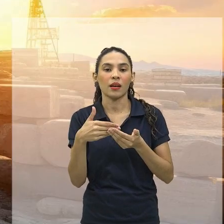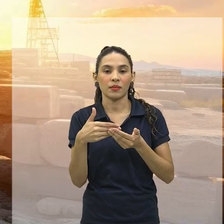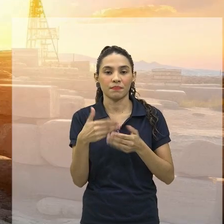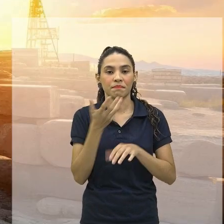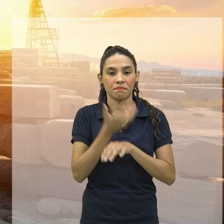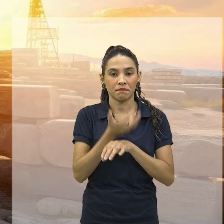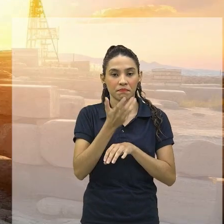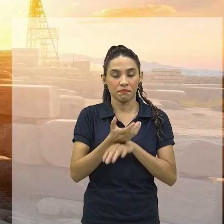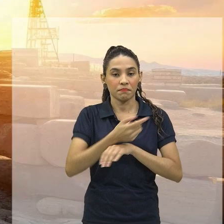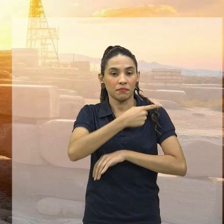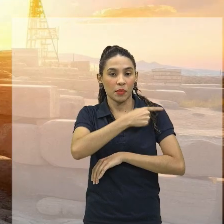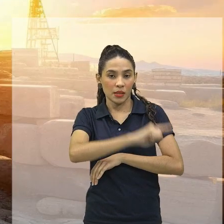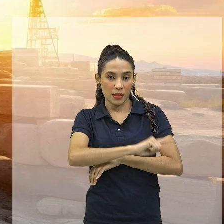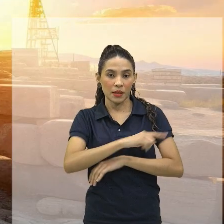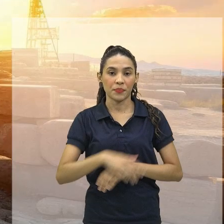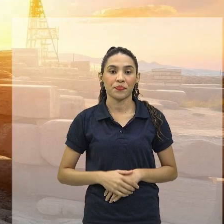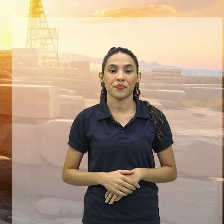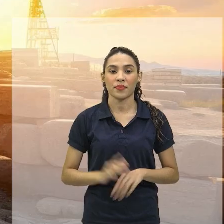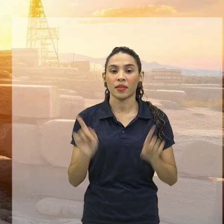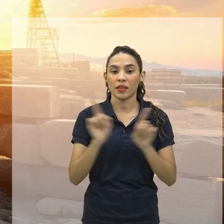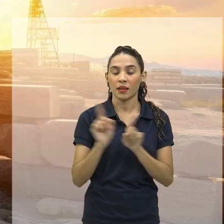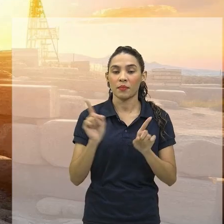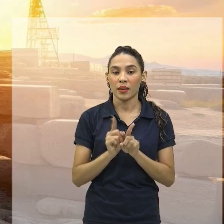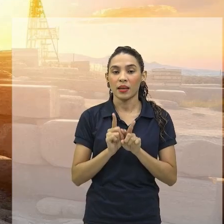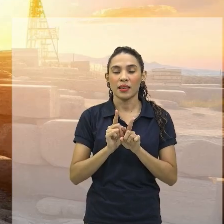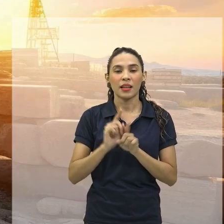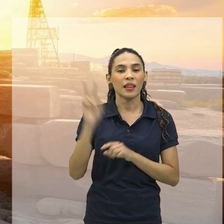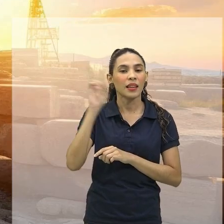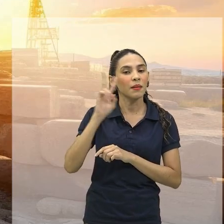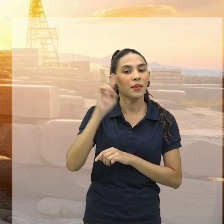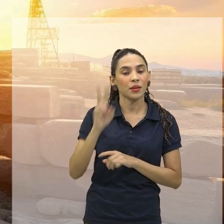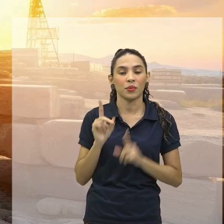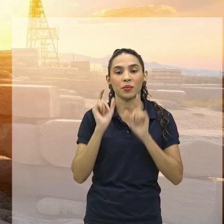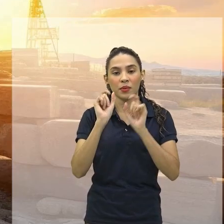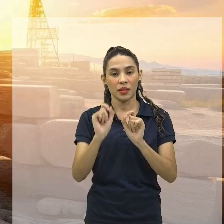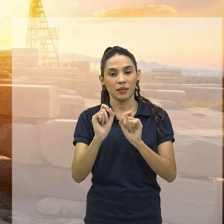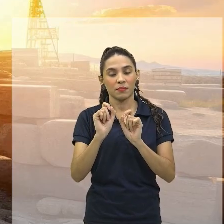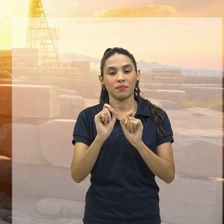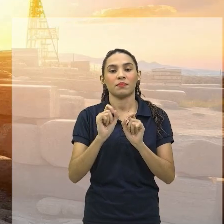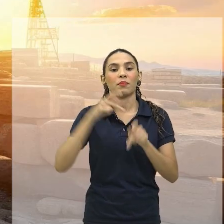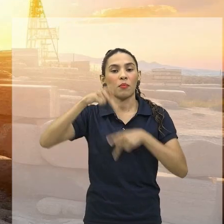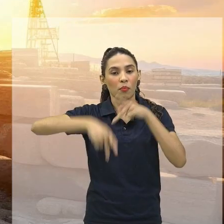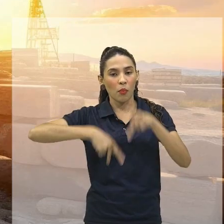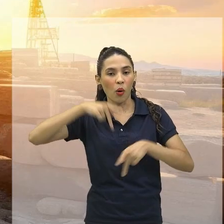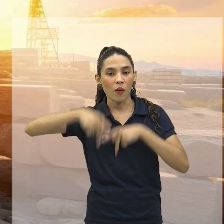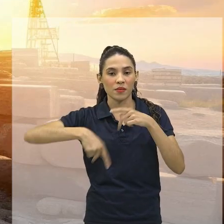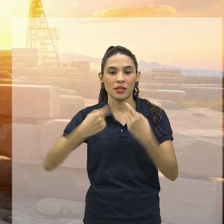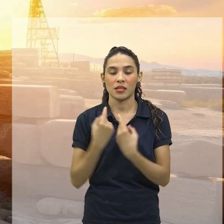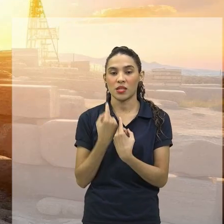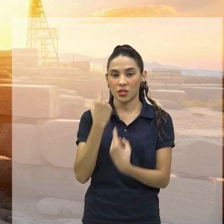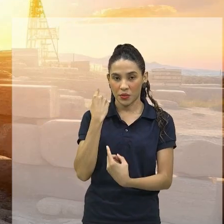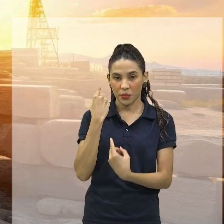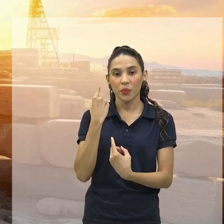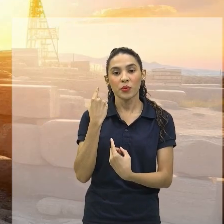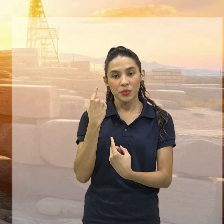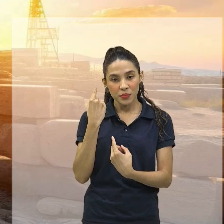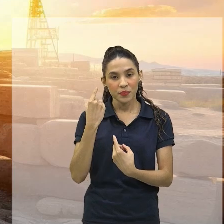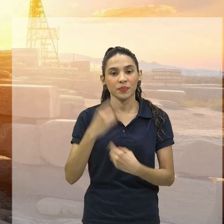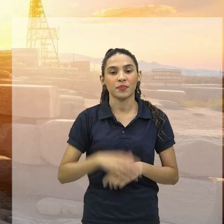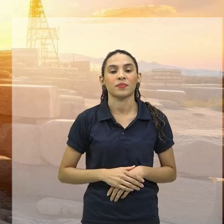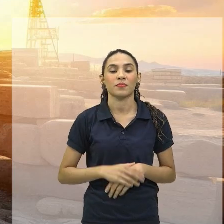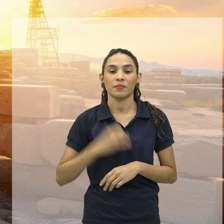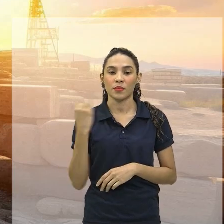na primeira série e estamos resgatando sociedades antigas, né, que foram